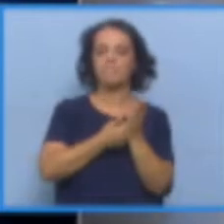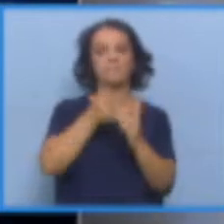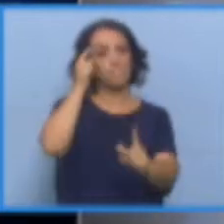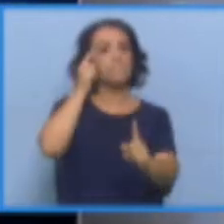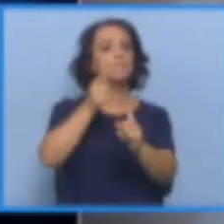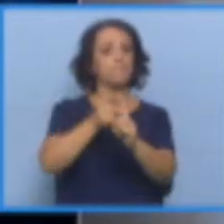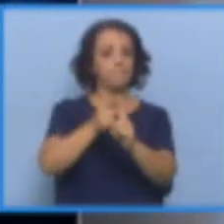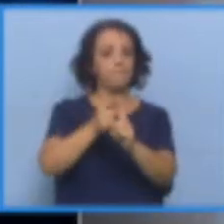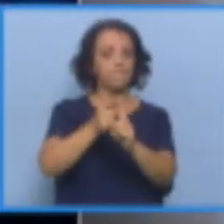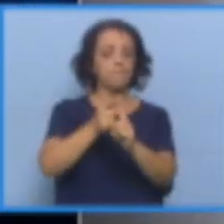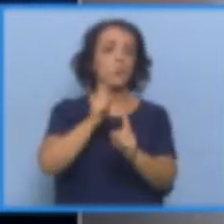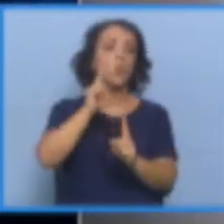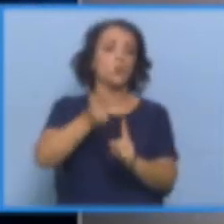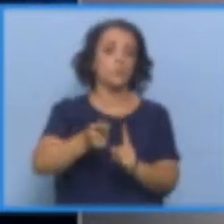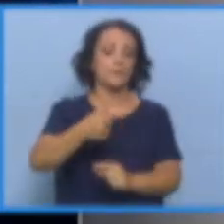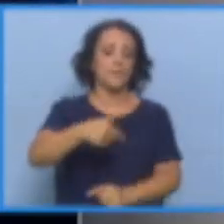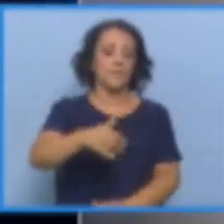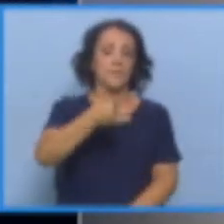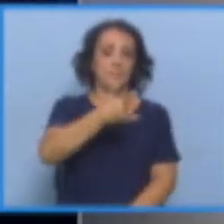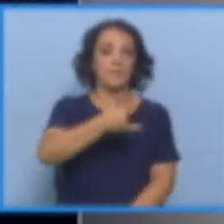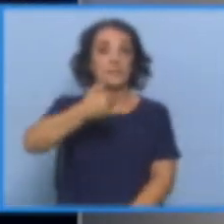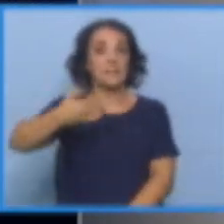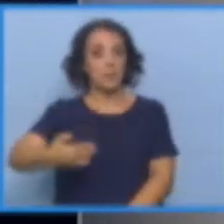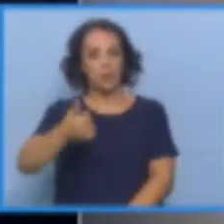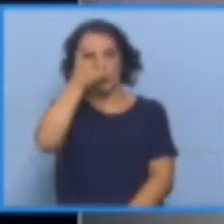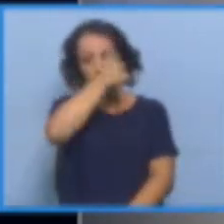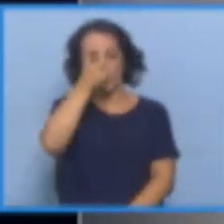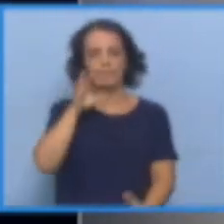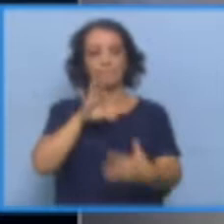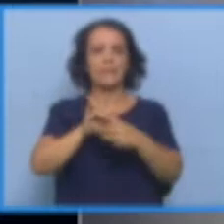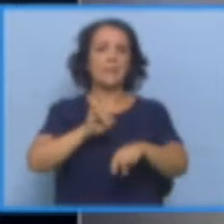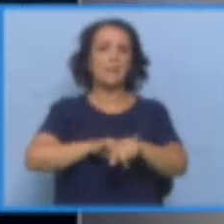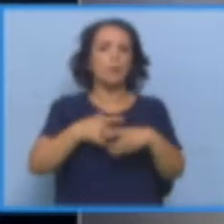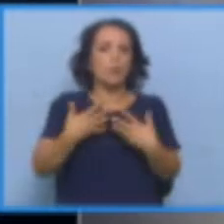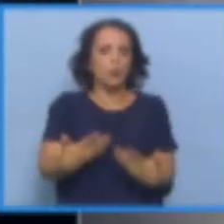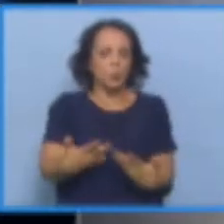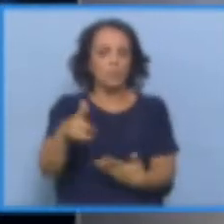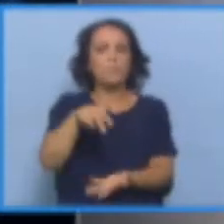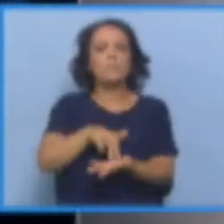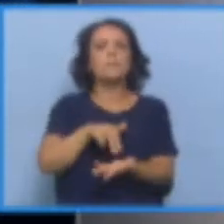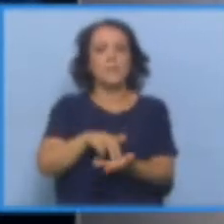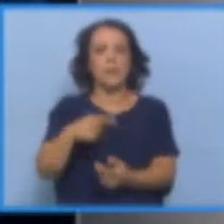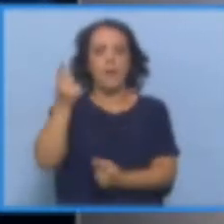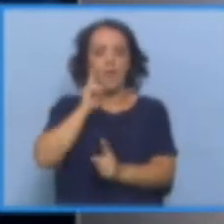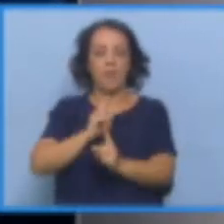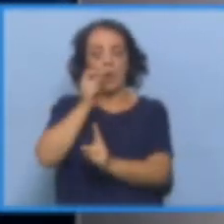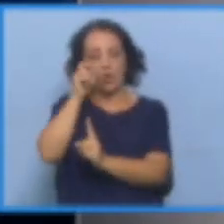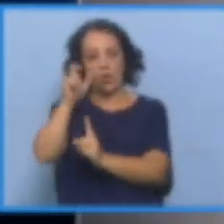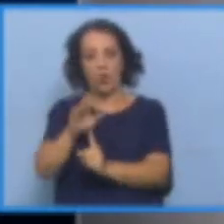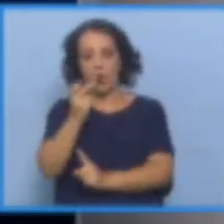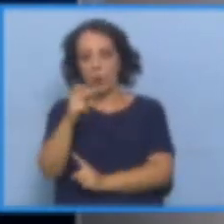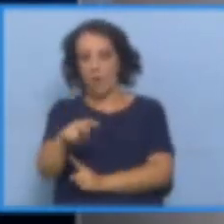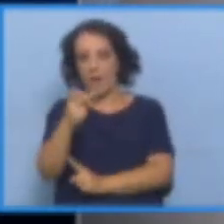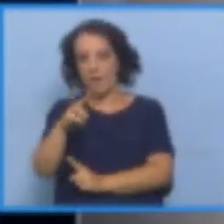vista aquele que será o 27º domingo do Tempo Comum. Contamos com a presença entre nós de Juan Ambrósio,